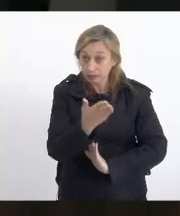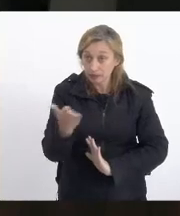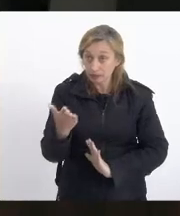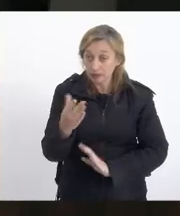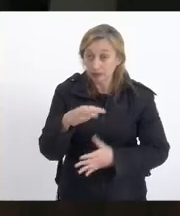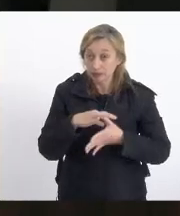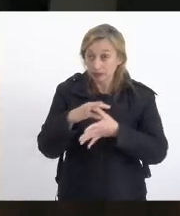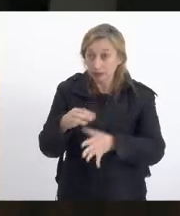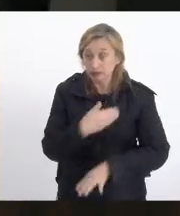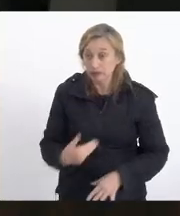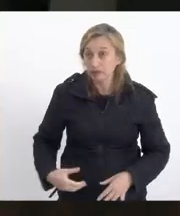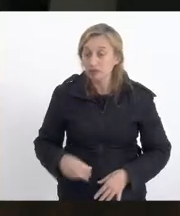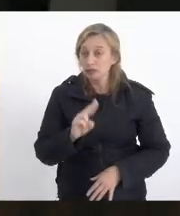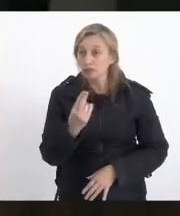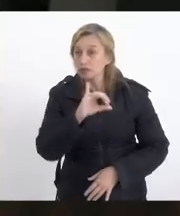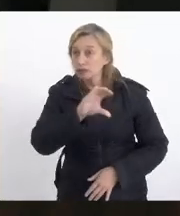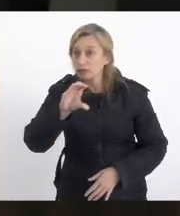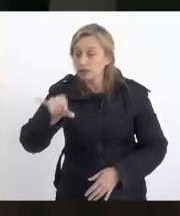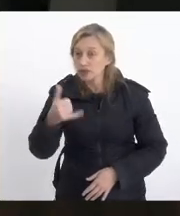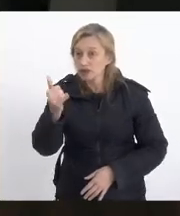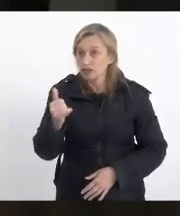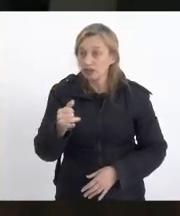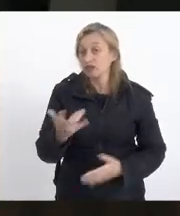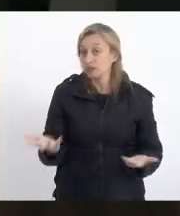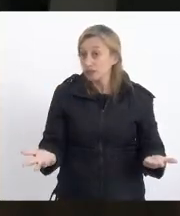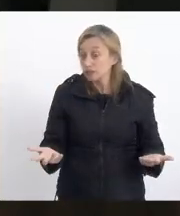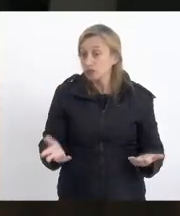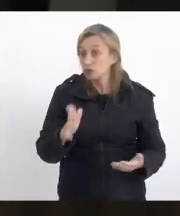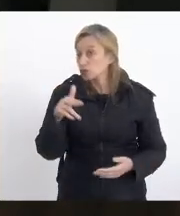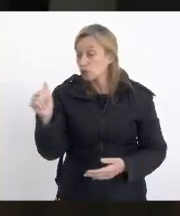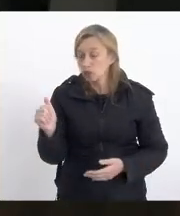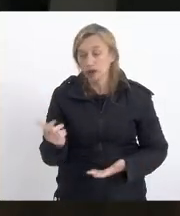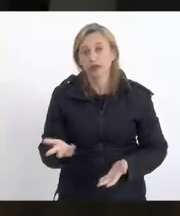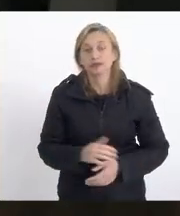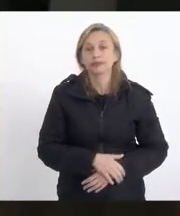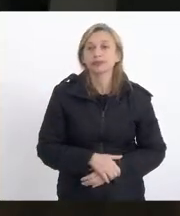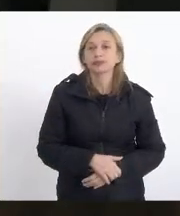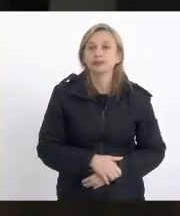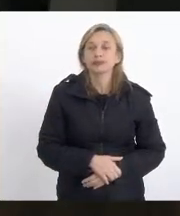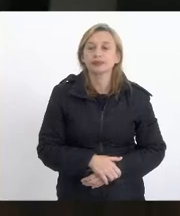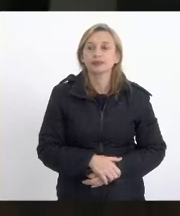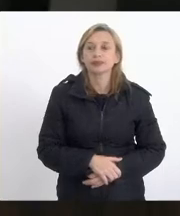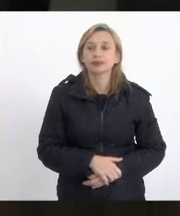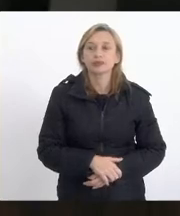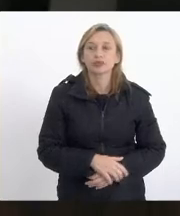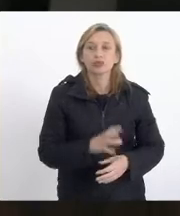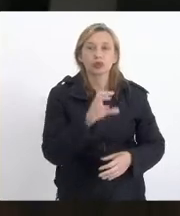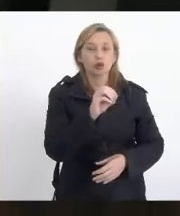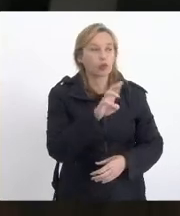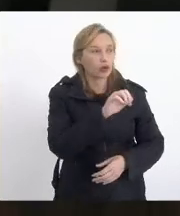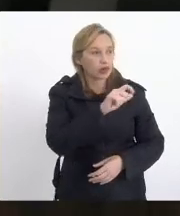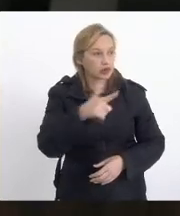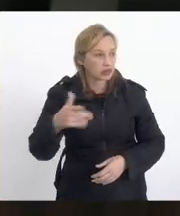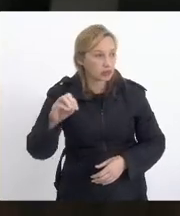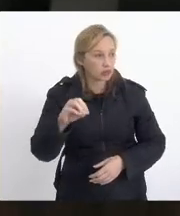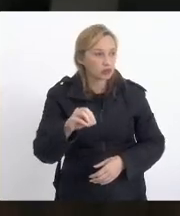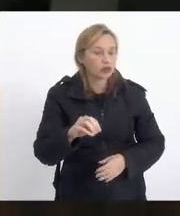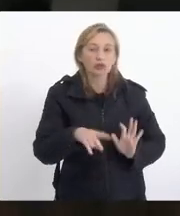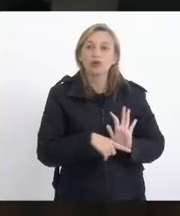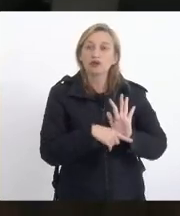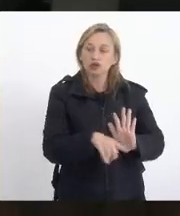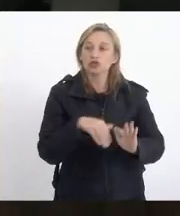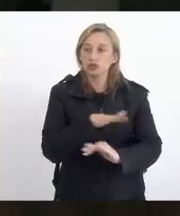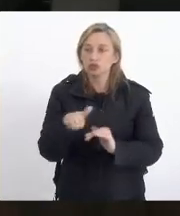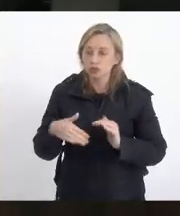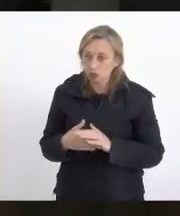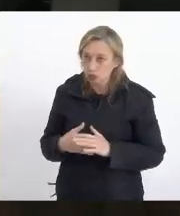do governo? Nunca. Então, eu posso até, e faço isso com a corporação, vou atender